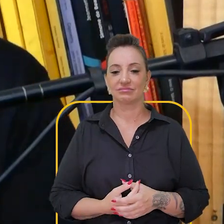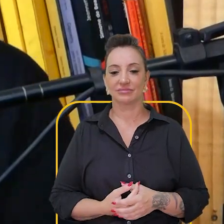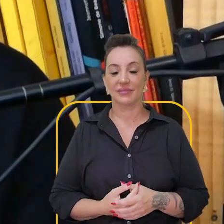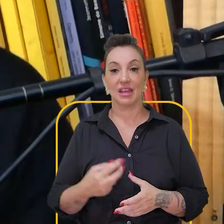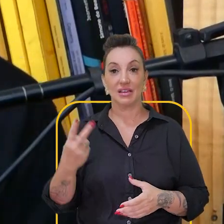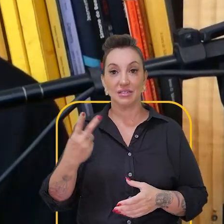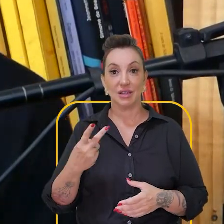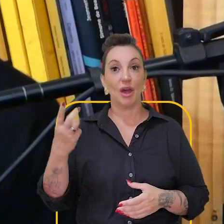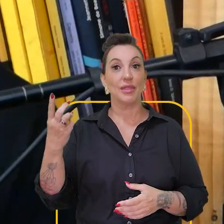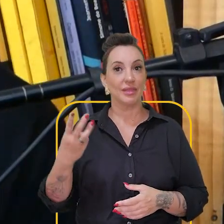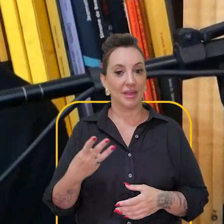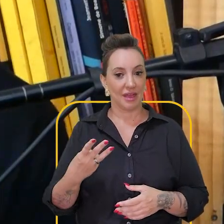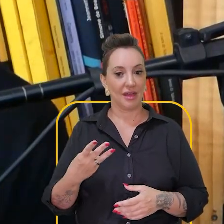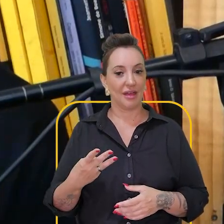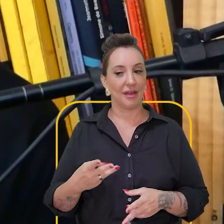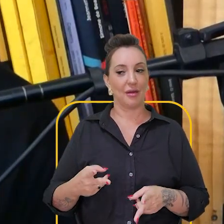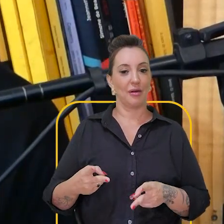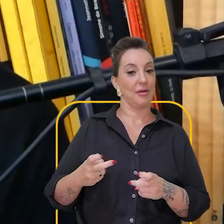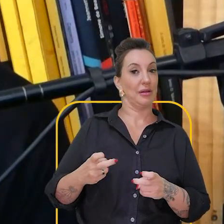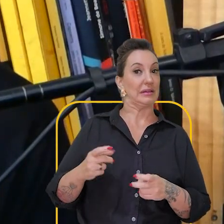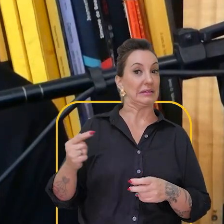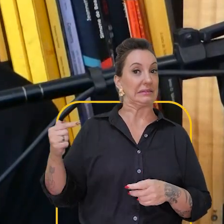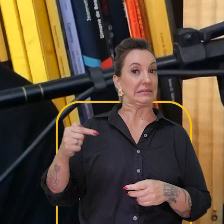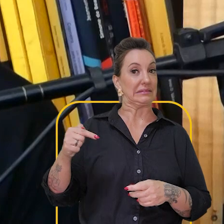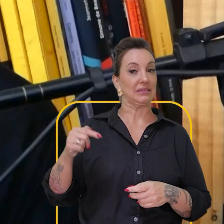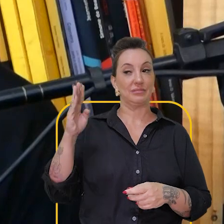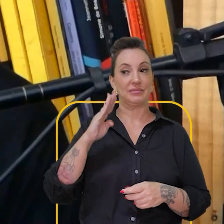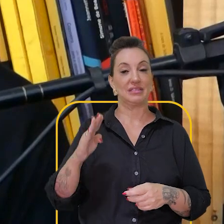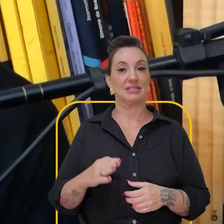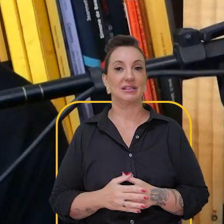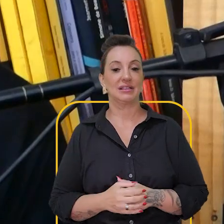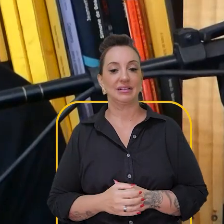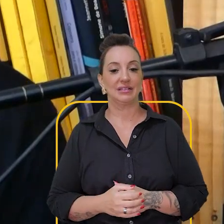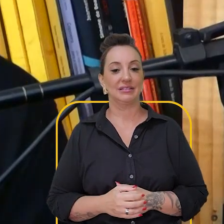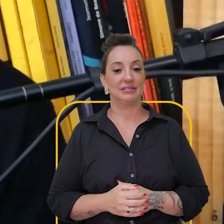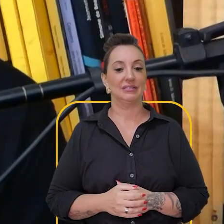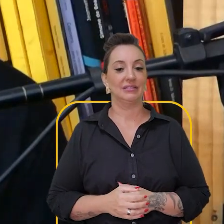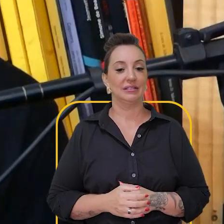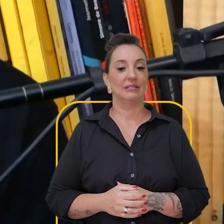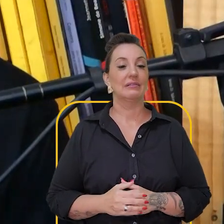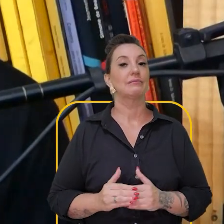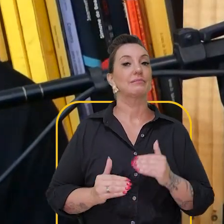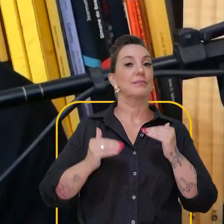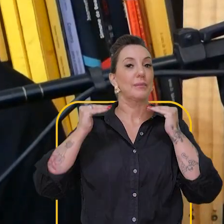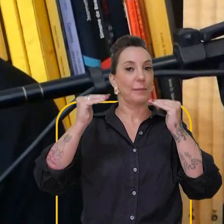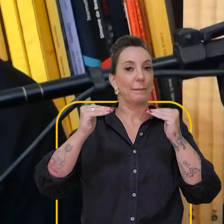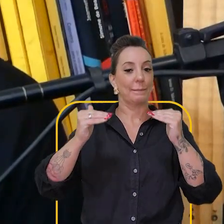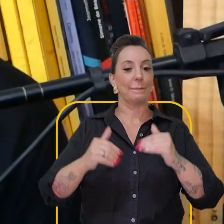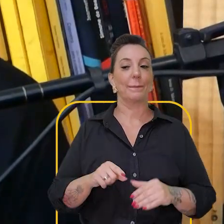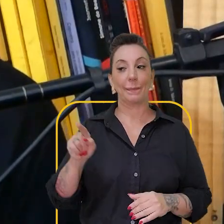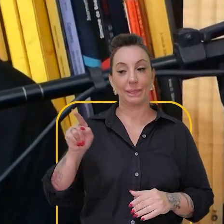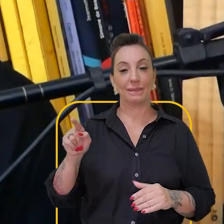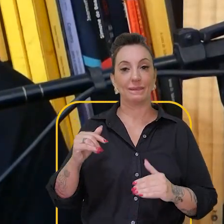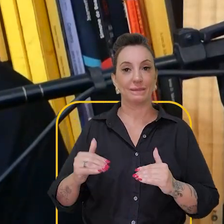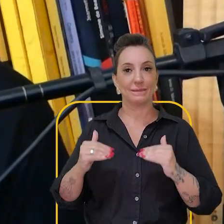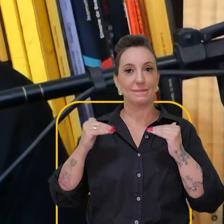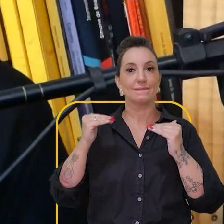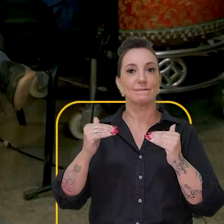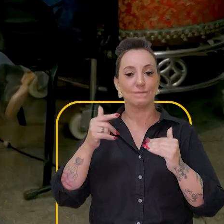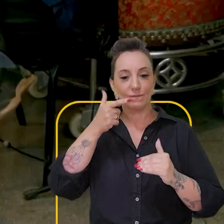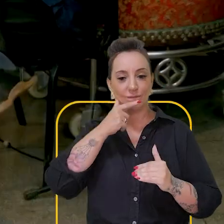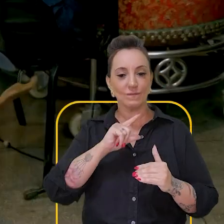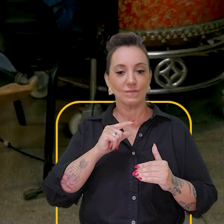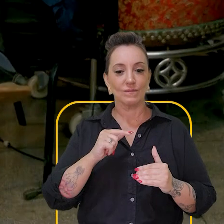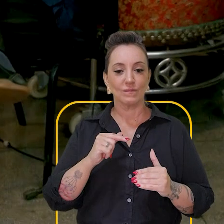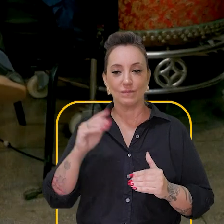uma ele mestre Nereu conseguiu colocar o Brasil entre os qu C melhores países de luta na época dele ele elevou o